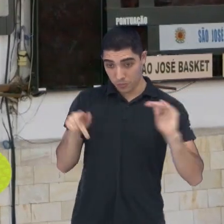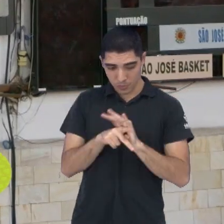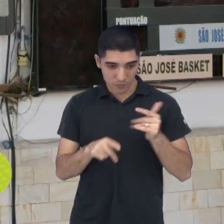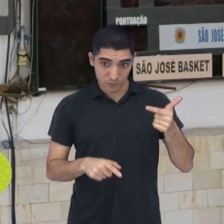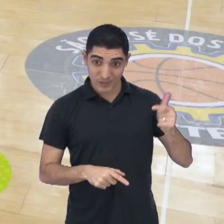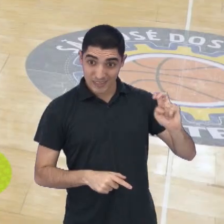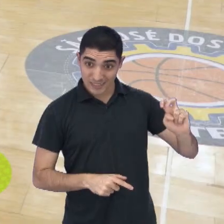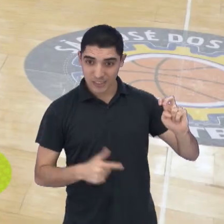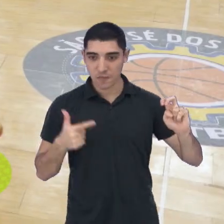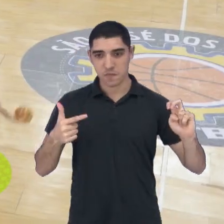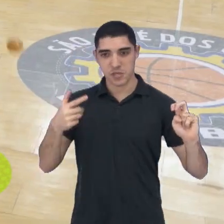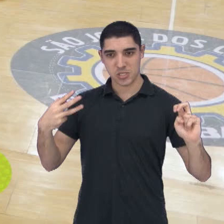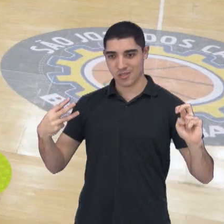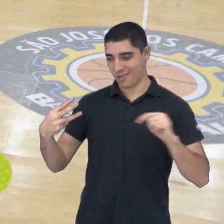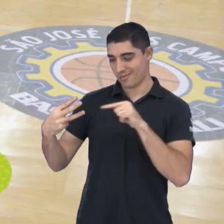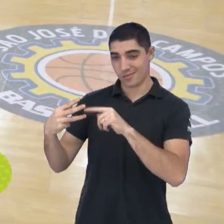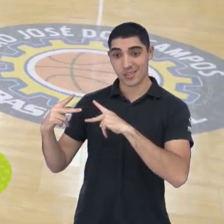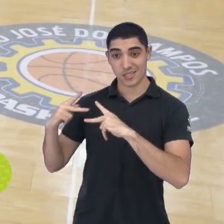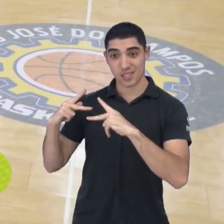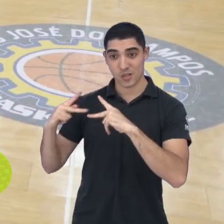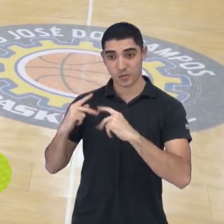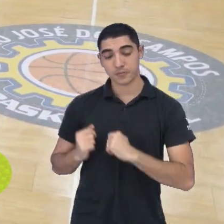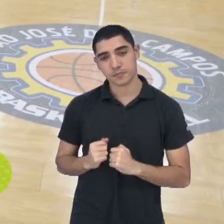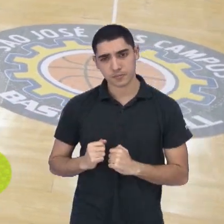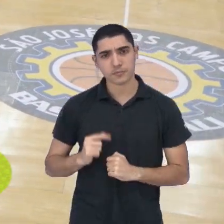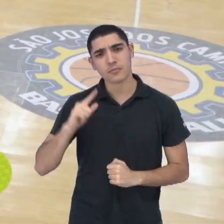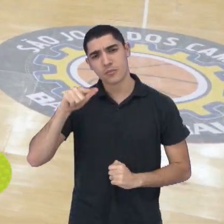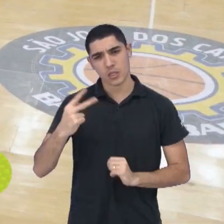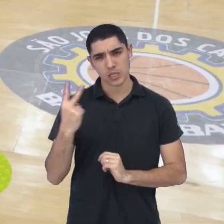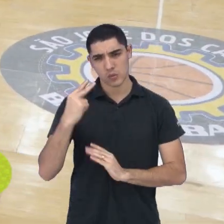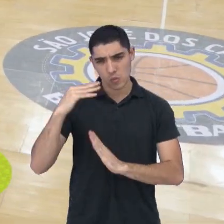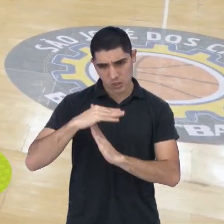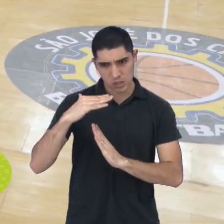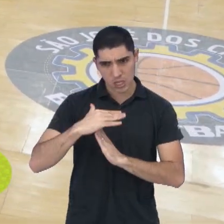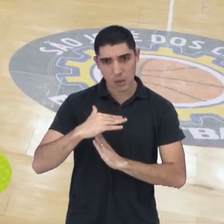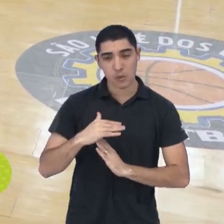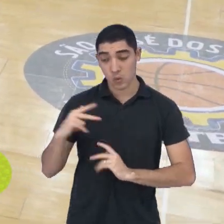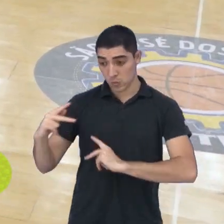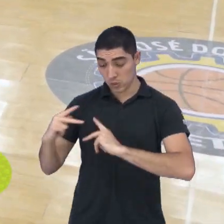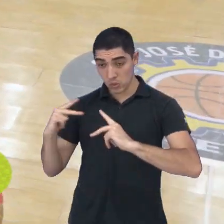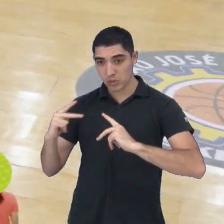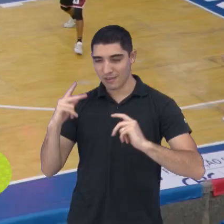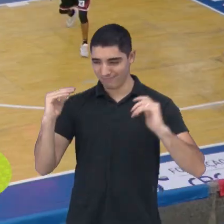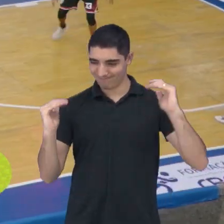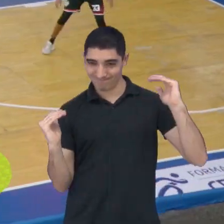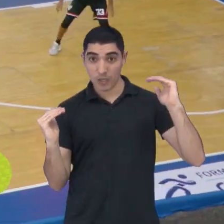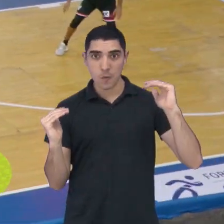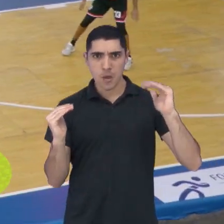tricolor. Começar o segundo período 2 pontos atrás deixou o São José mais